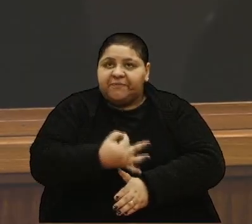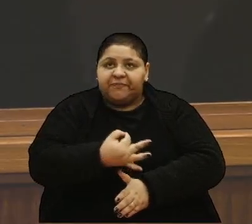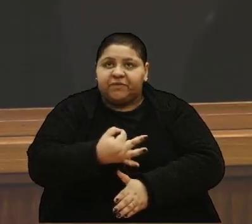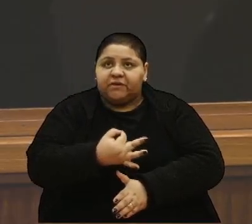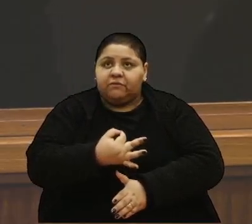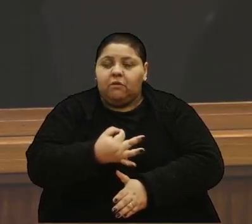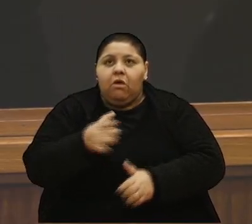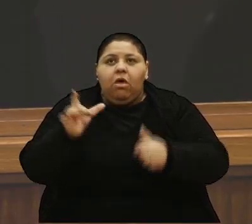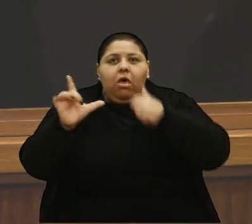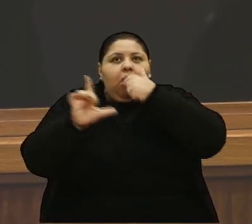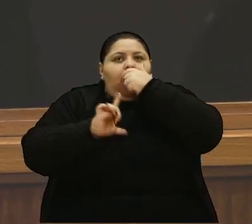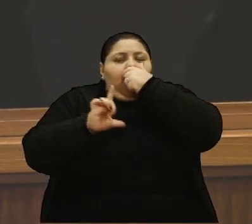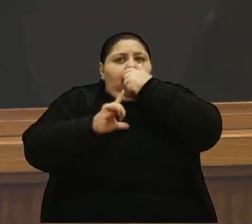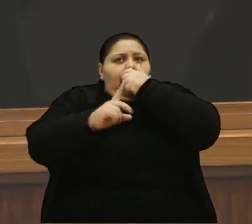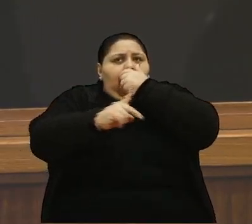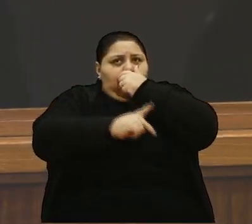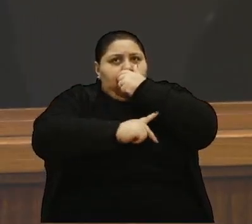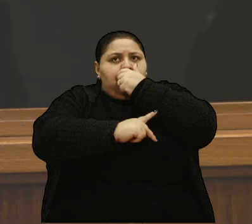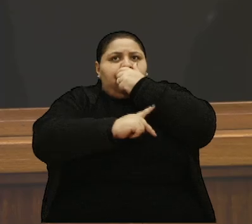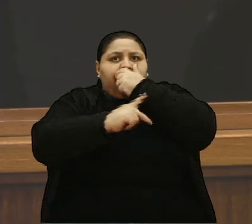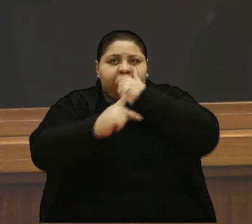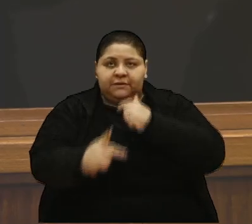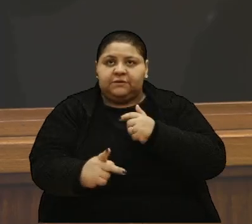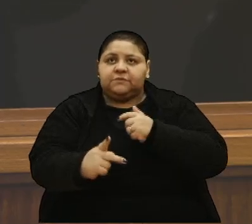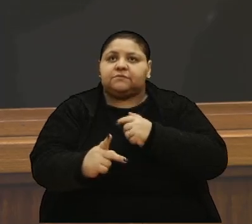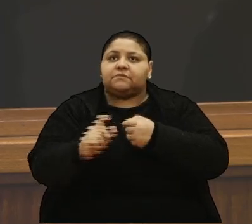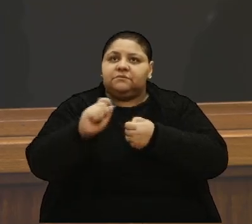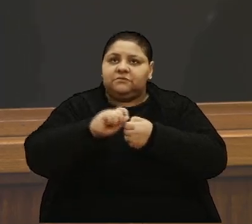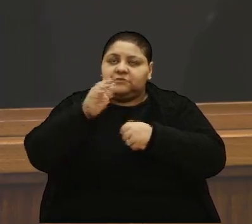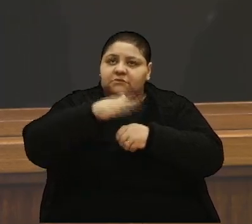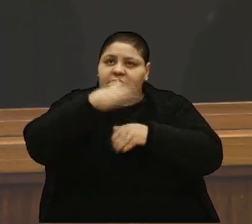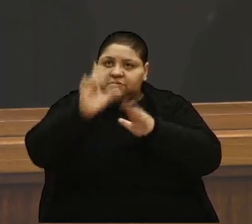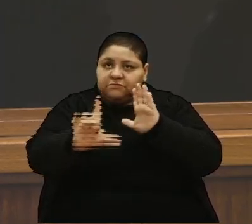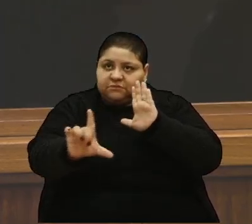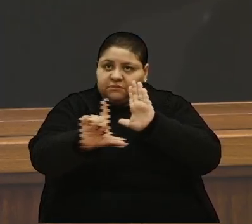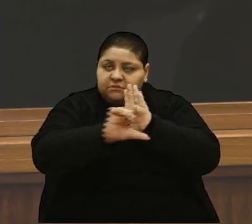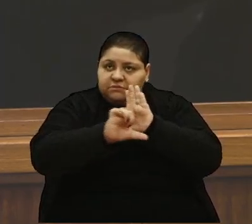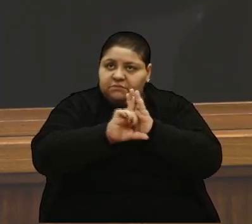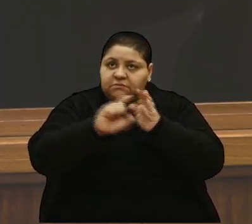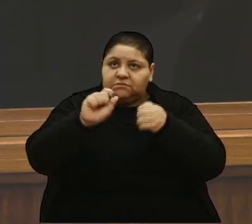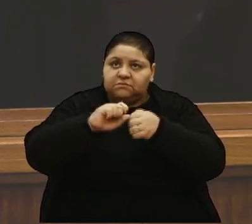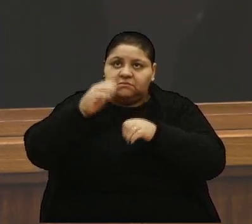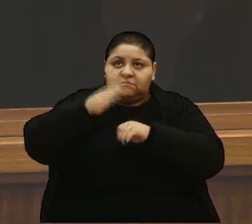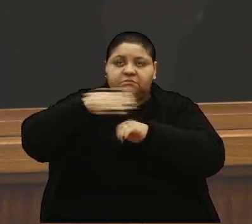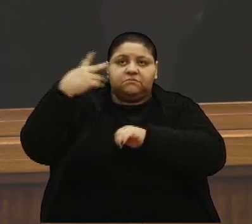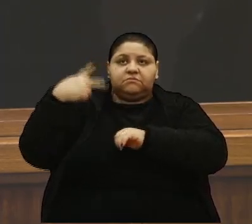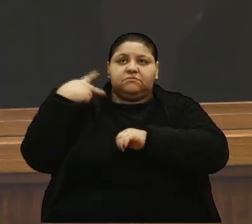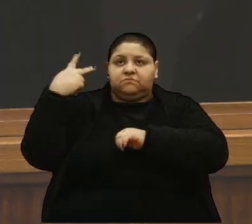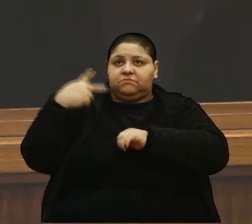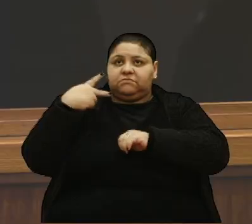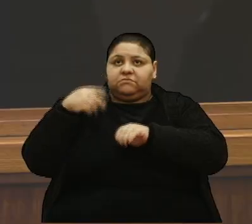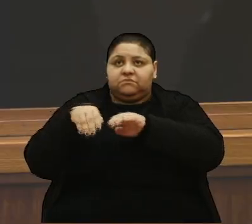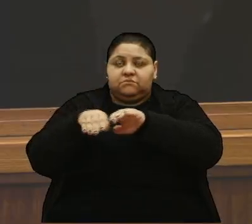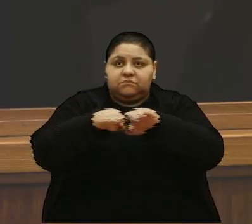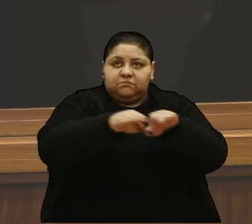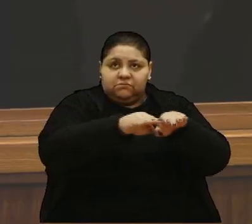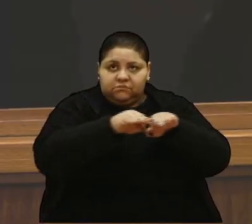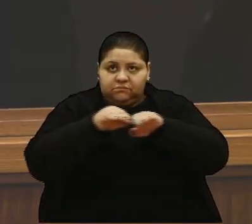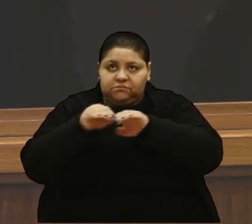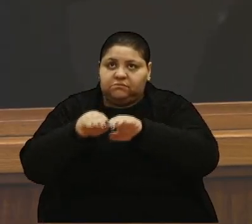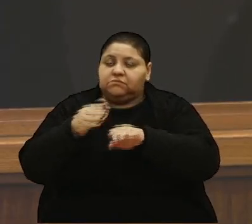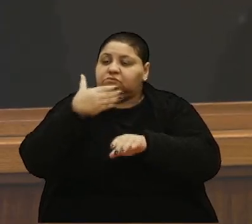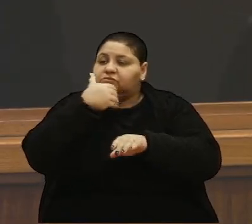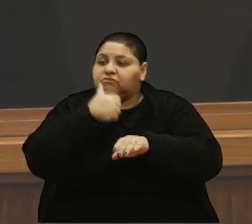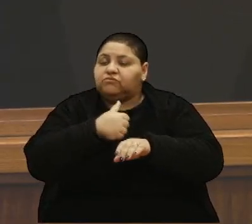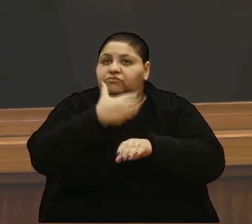Não teve presidente que fez mais leis, que fez mais política pública para a igualdade entre